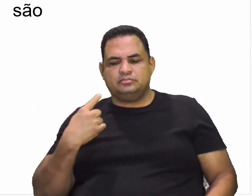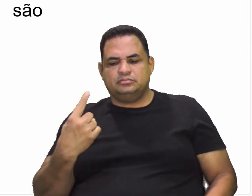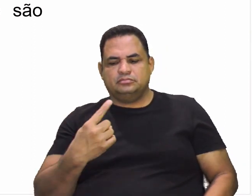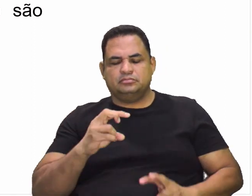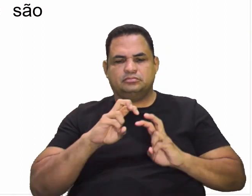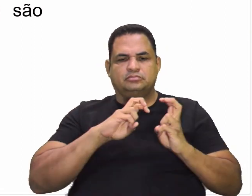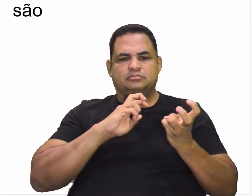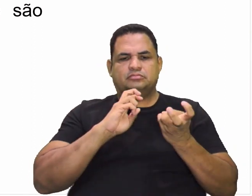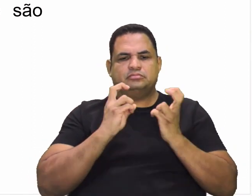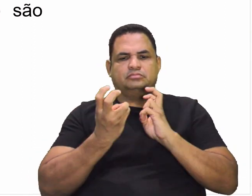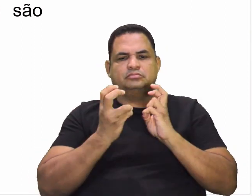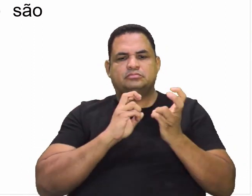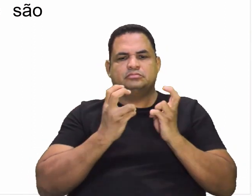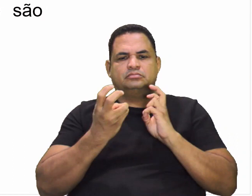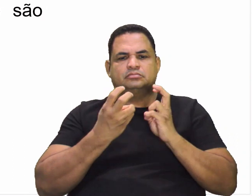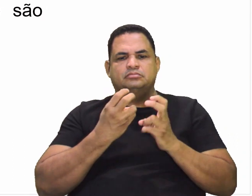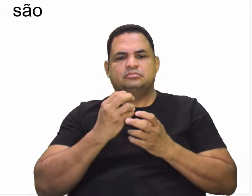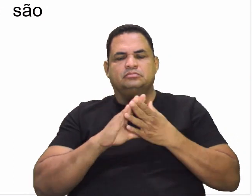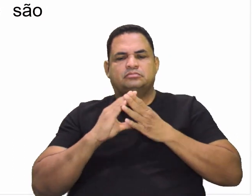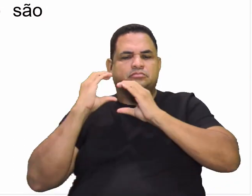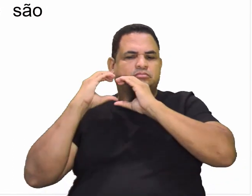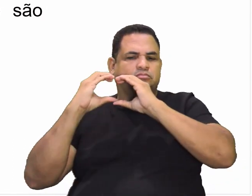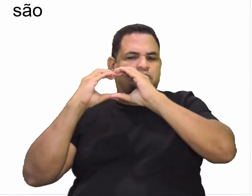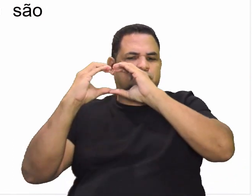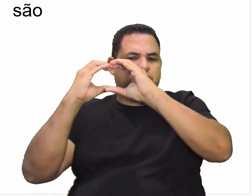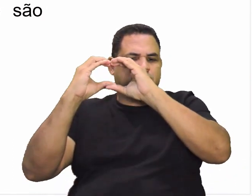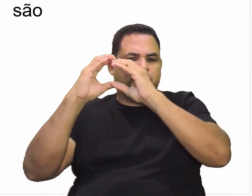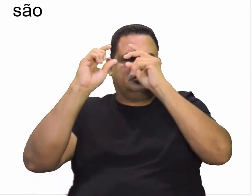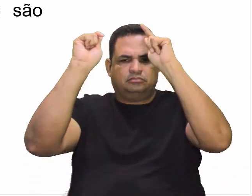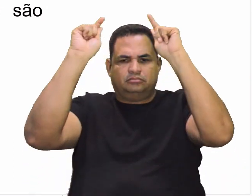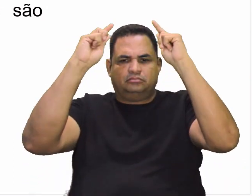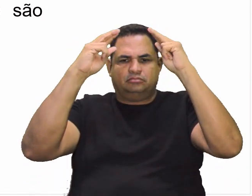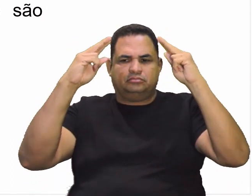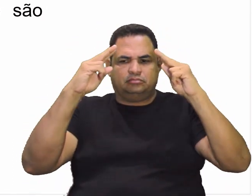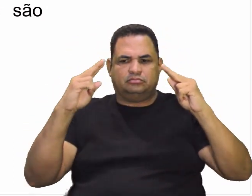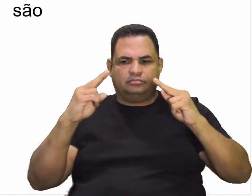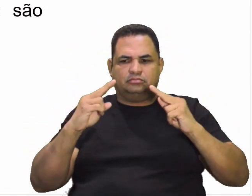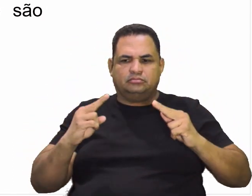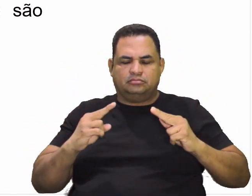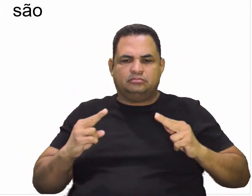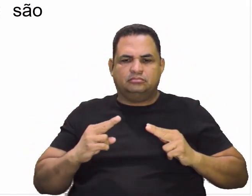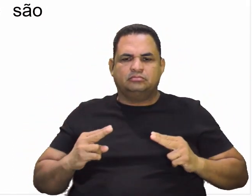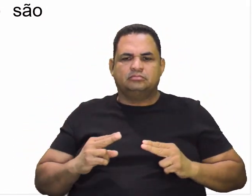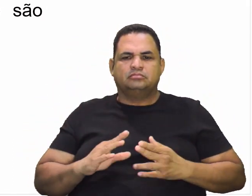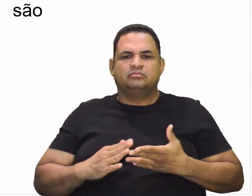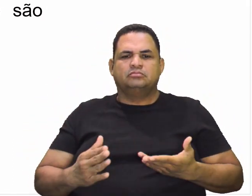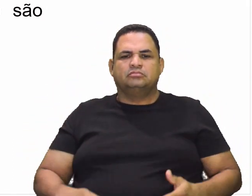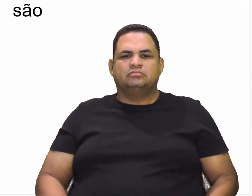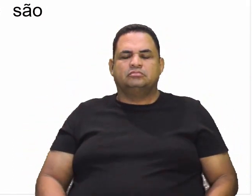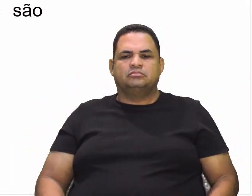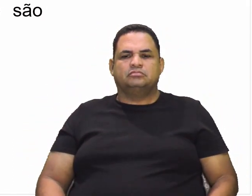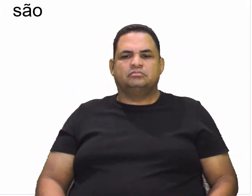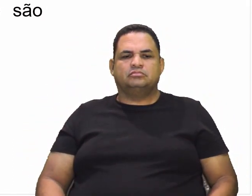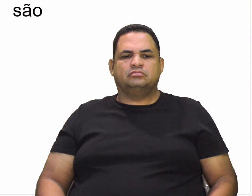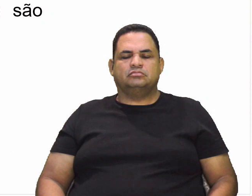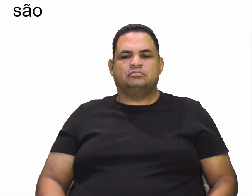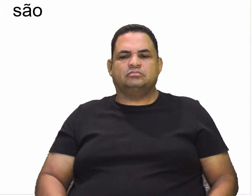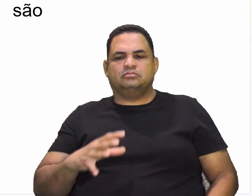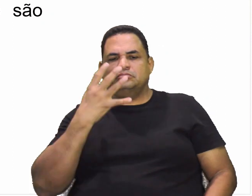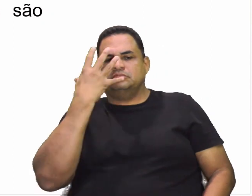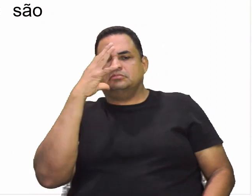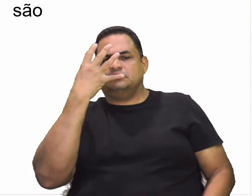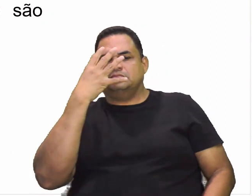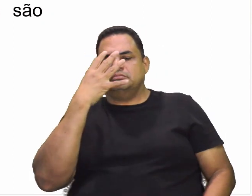de capoeira. O Círio de Nazaré, lá onde o pessoal segura a corda, no Círio de Nazaré.